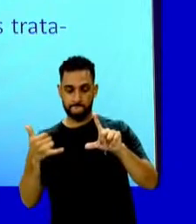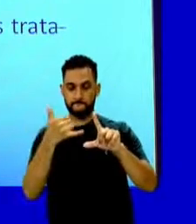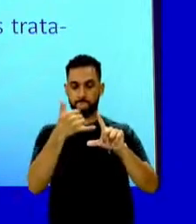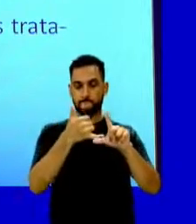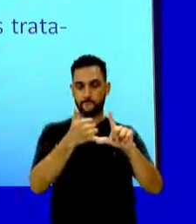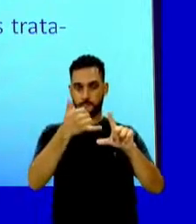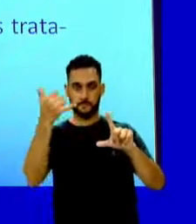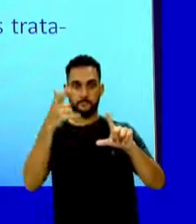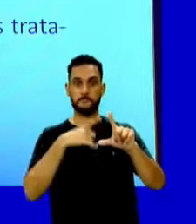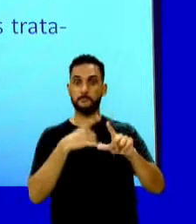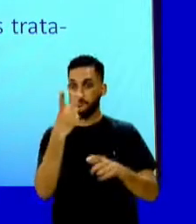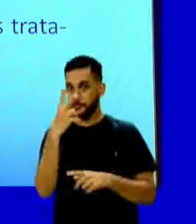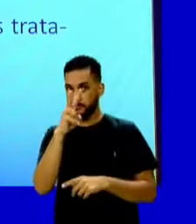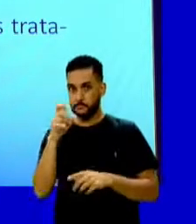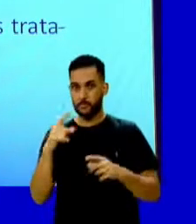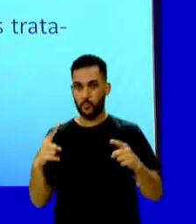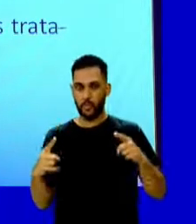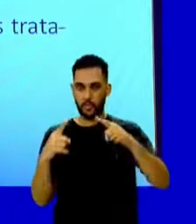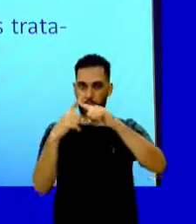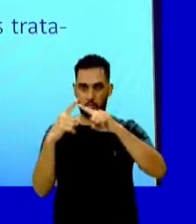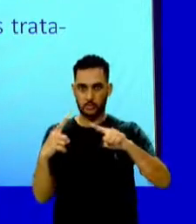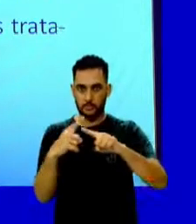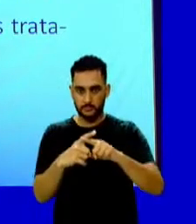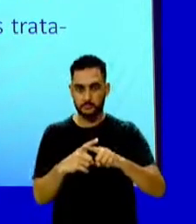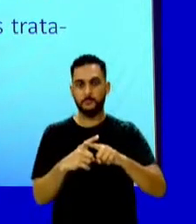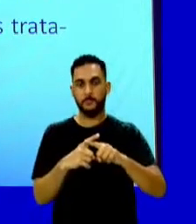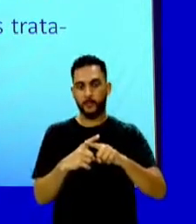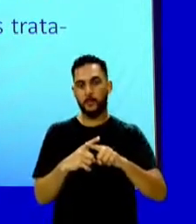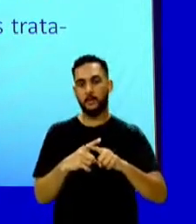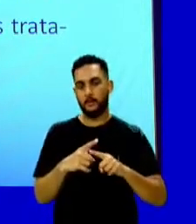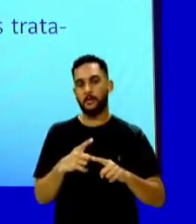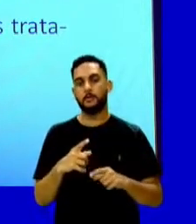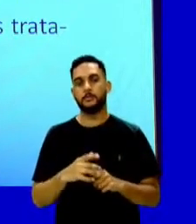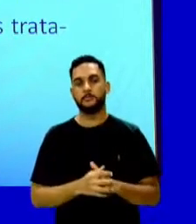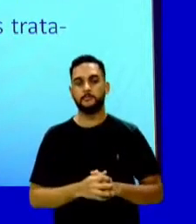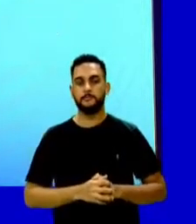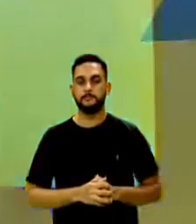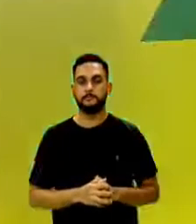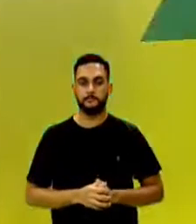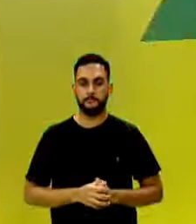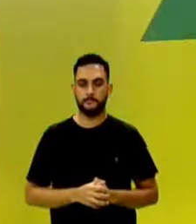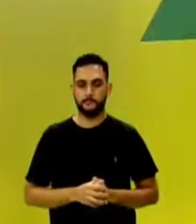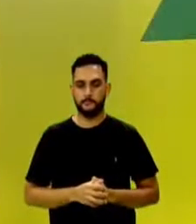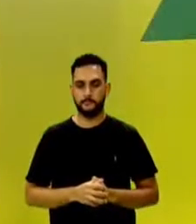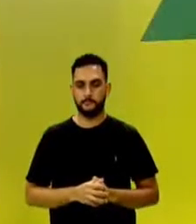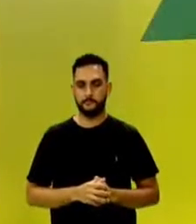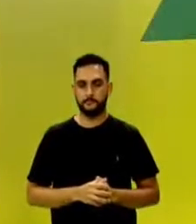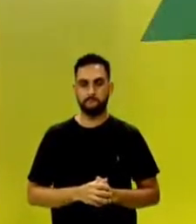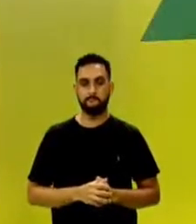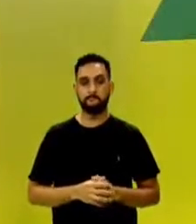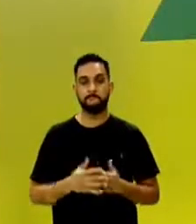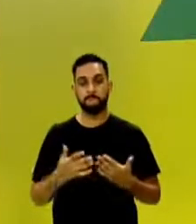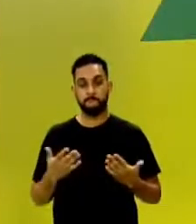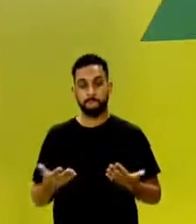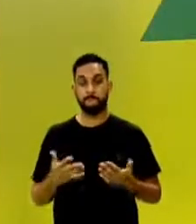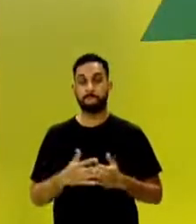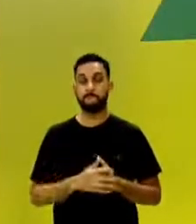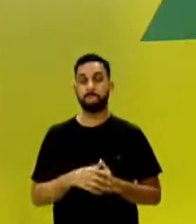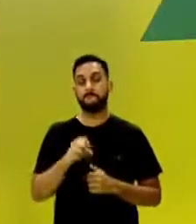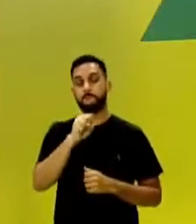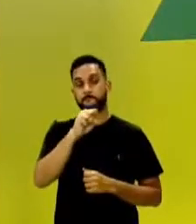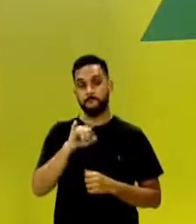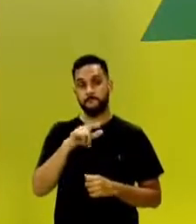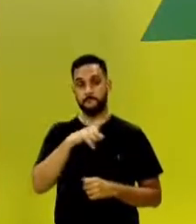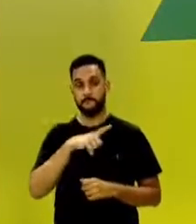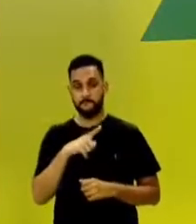dois pontos iguais Então essas retas R e t também são iguais é bem Quando essas retas